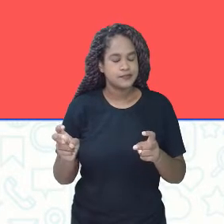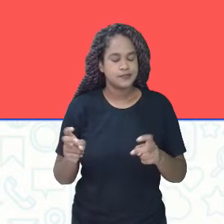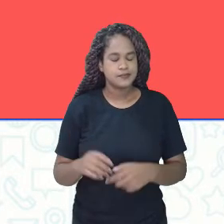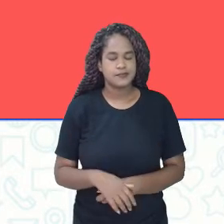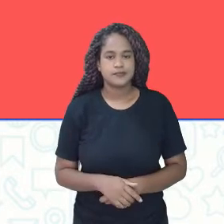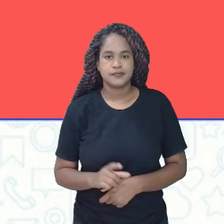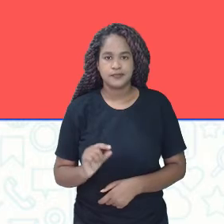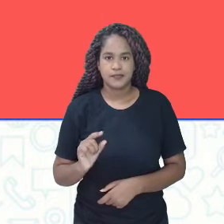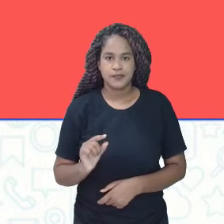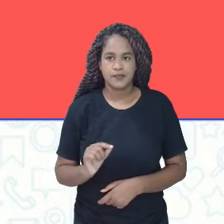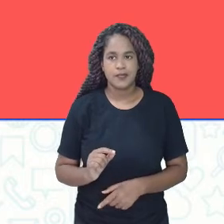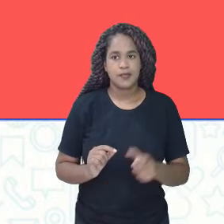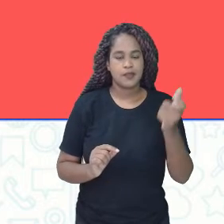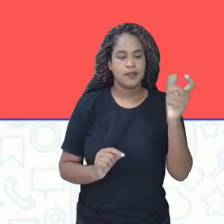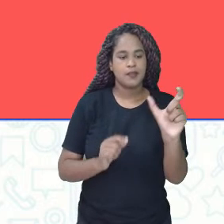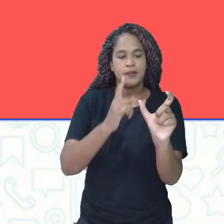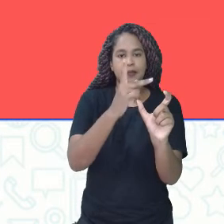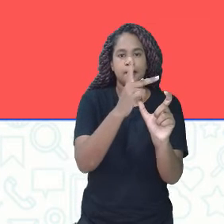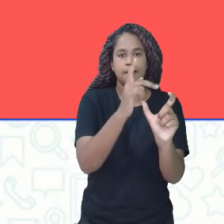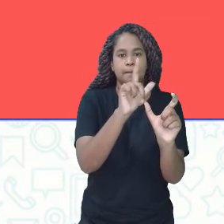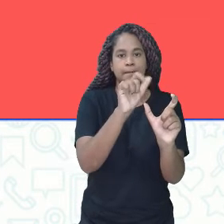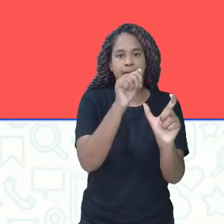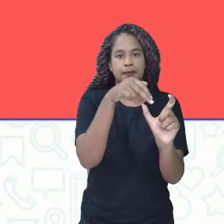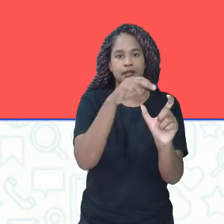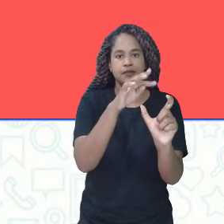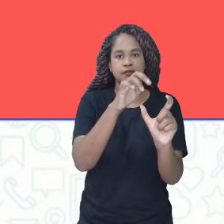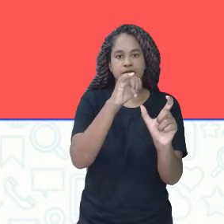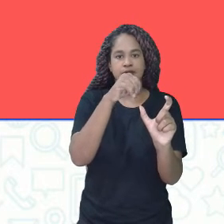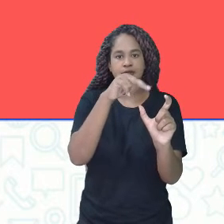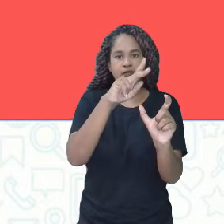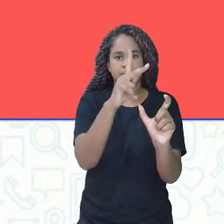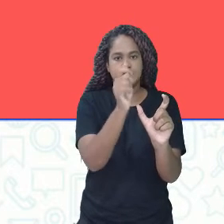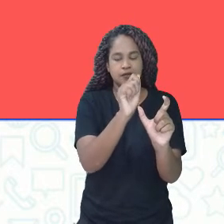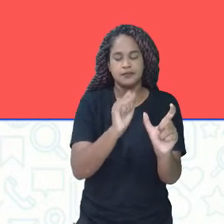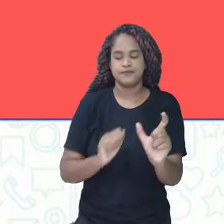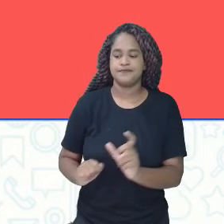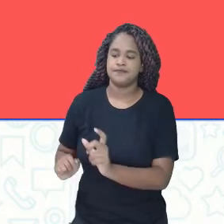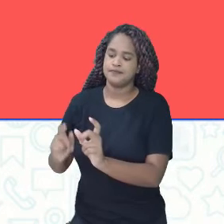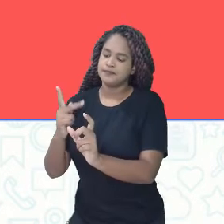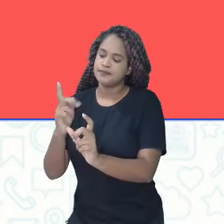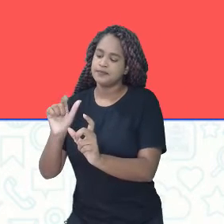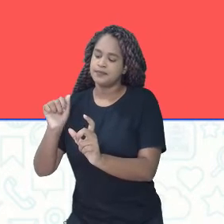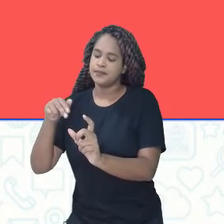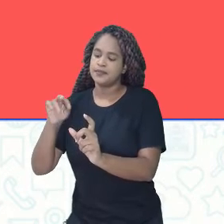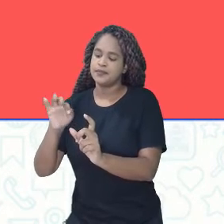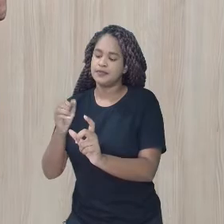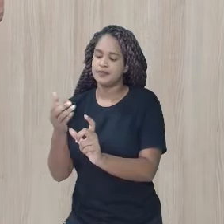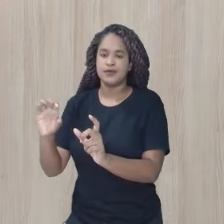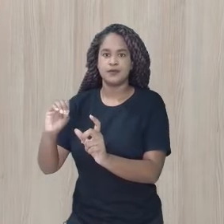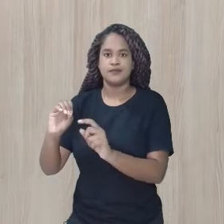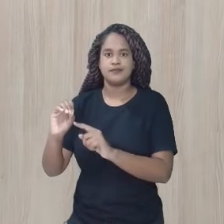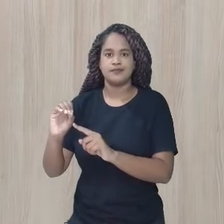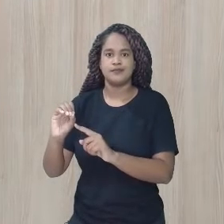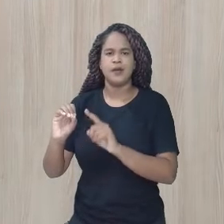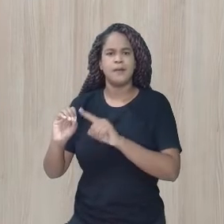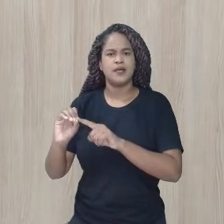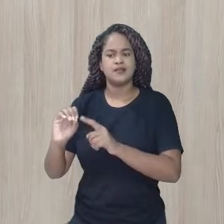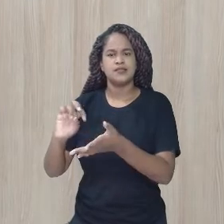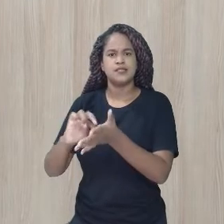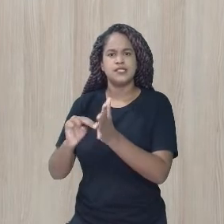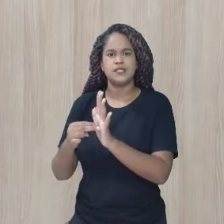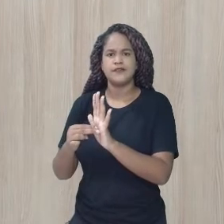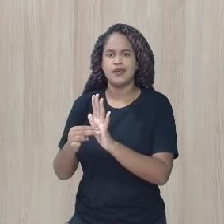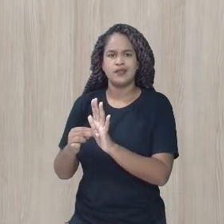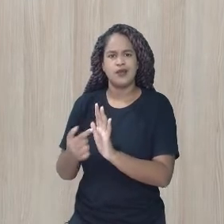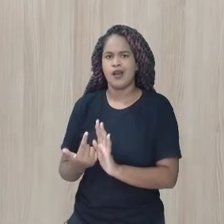a plantinha e a palavra plantão. Só que a palavra plantão aqui, ela tem um outro sentido,